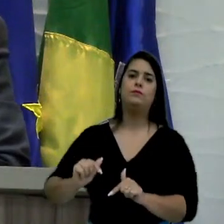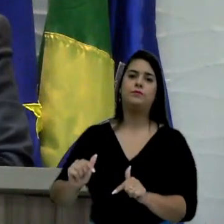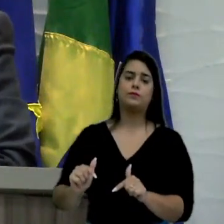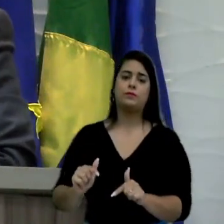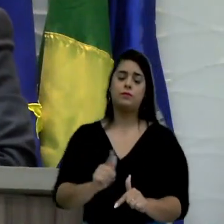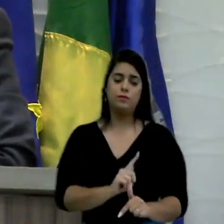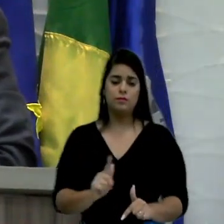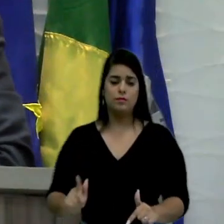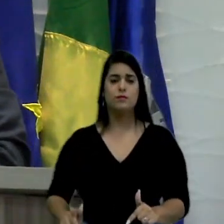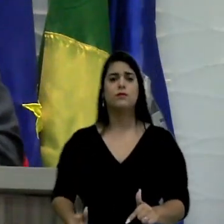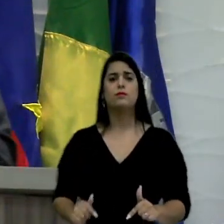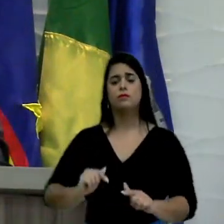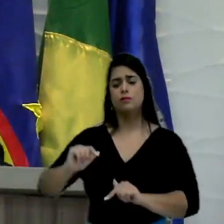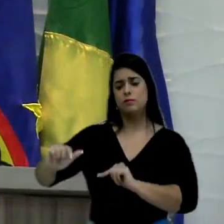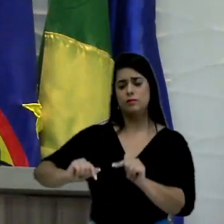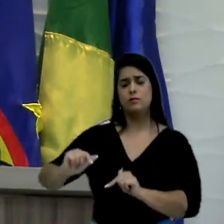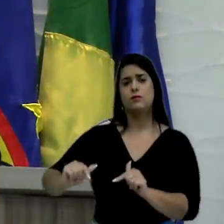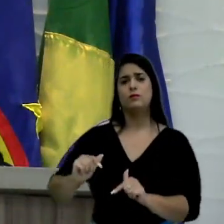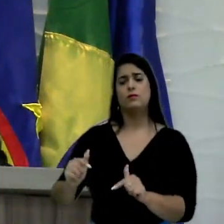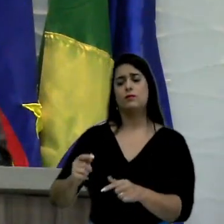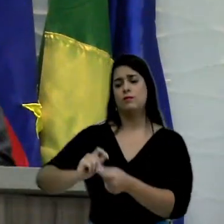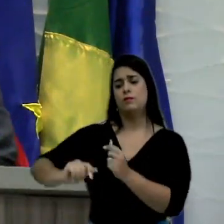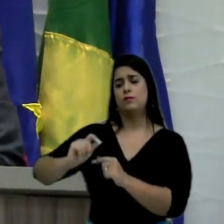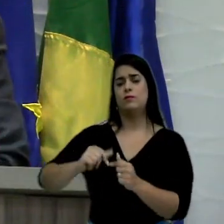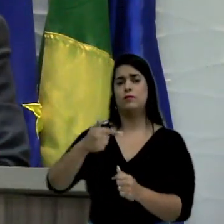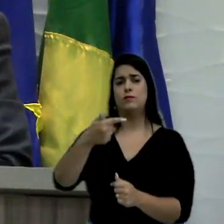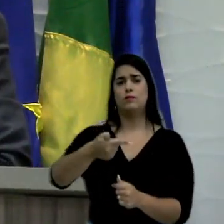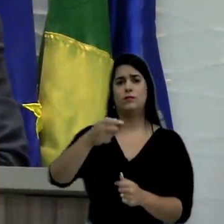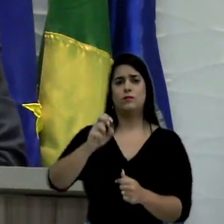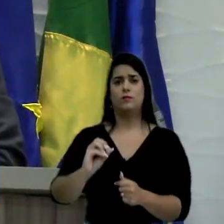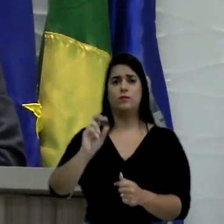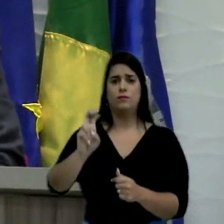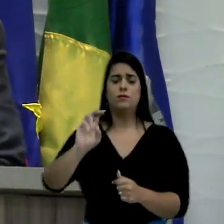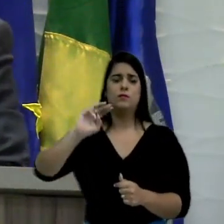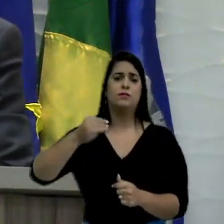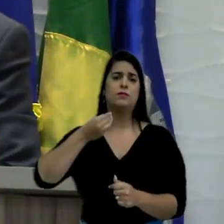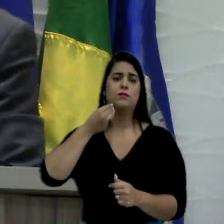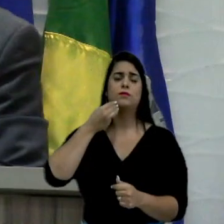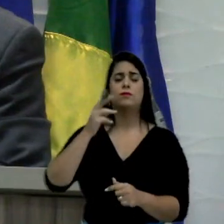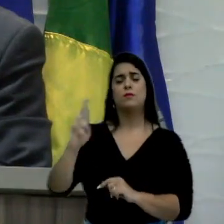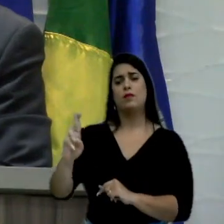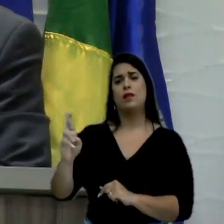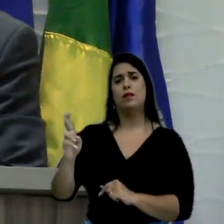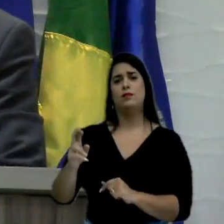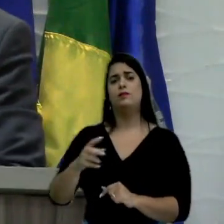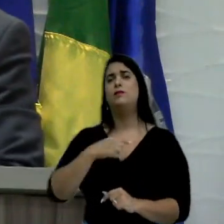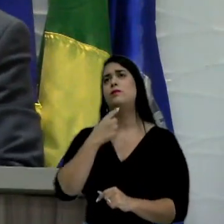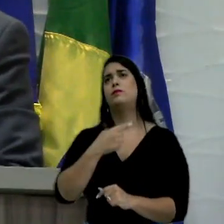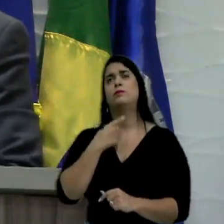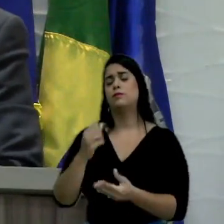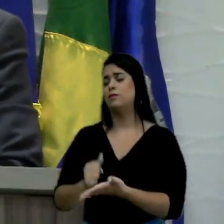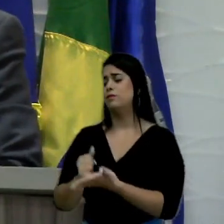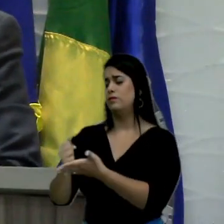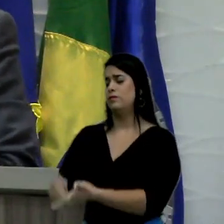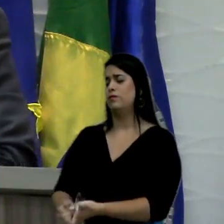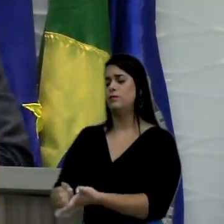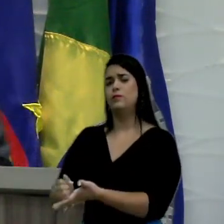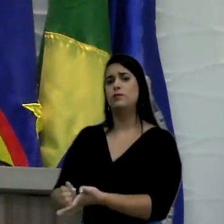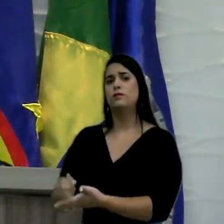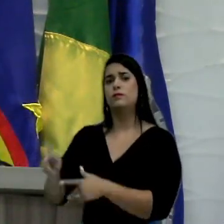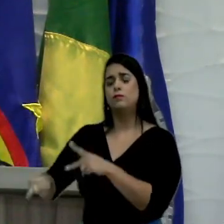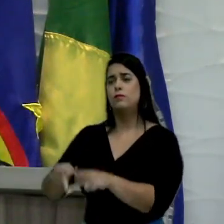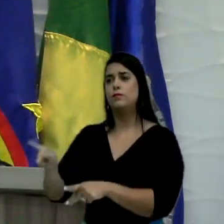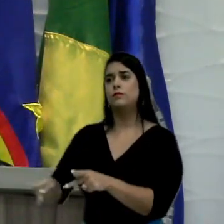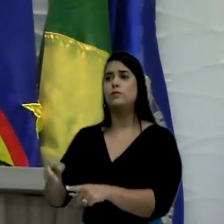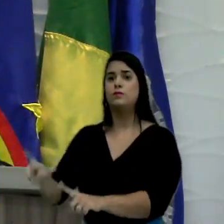gestão, que está trabalhando com orçamento de 205 milhões de reais e não consegue atender o homem do campo e a mulher do campo,